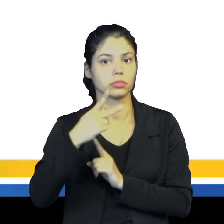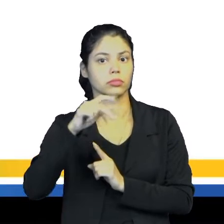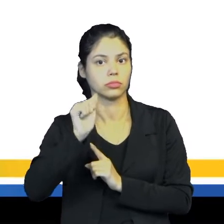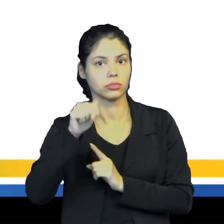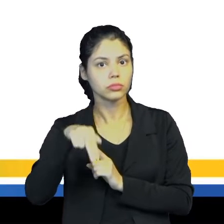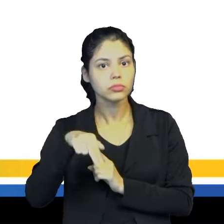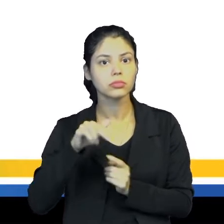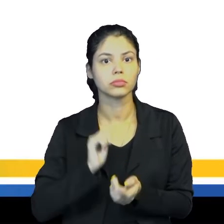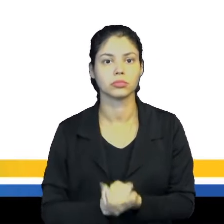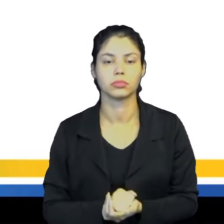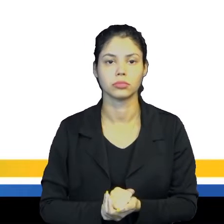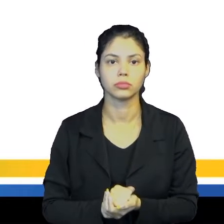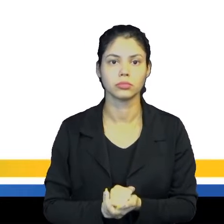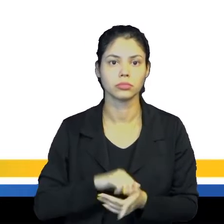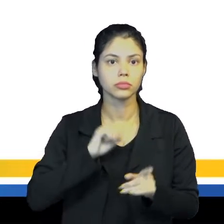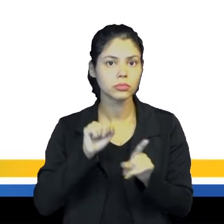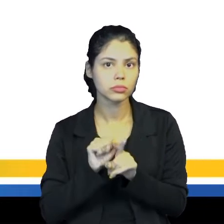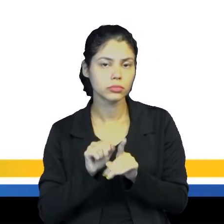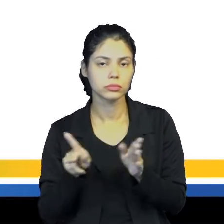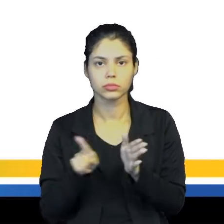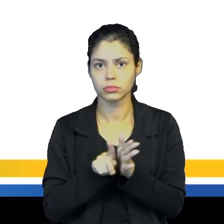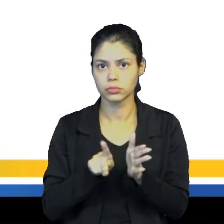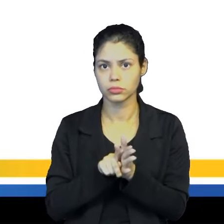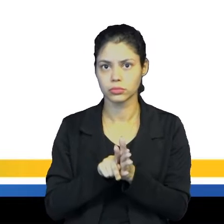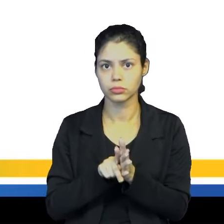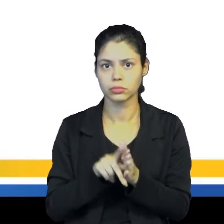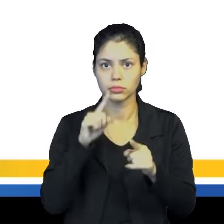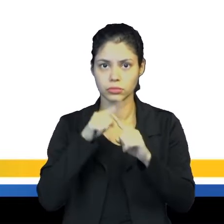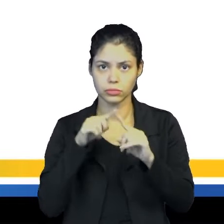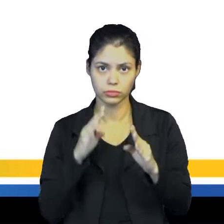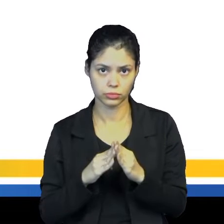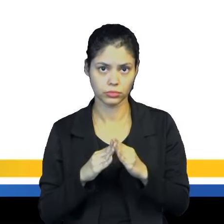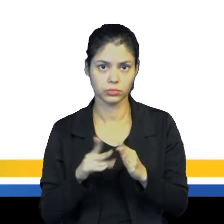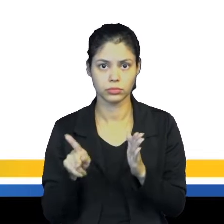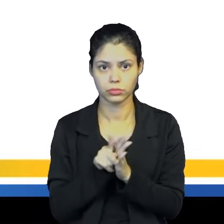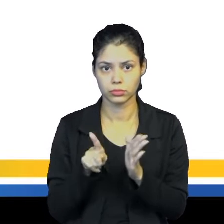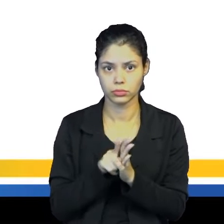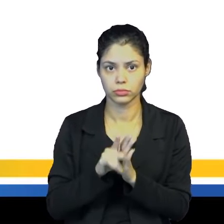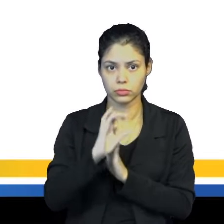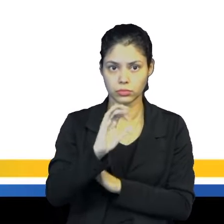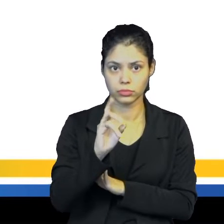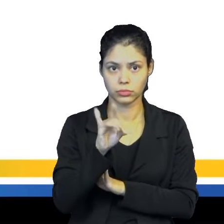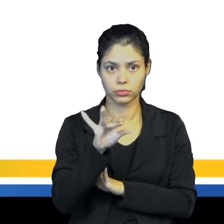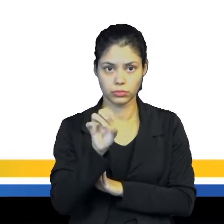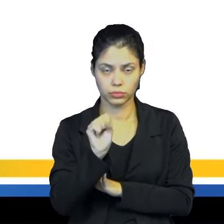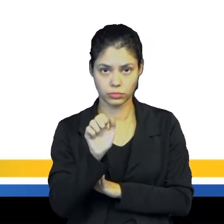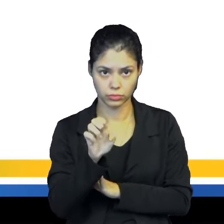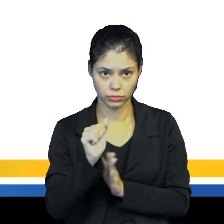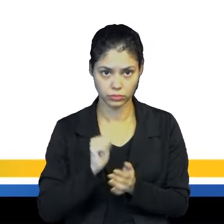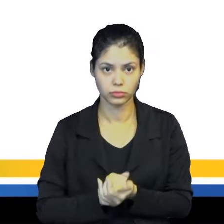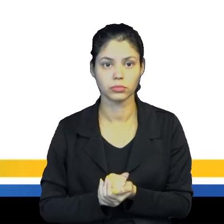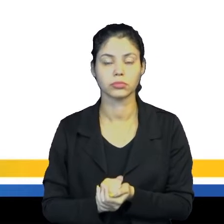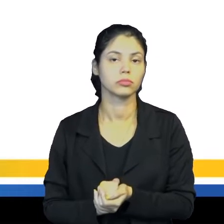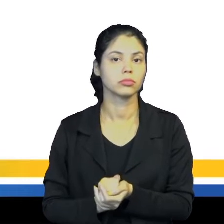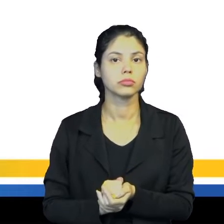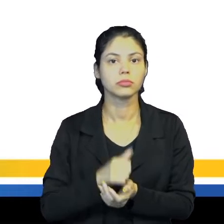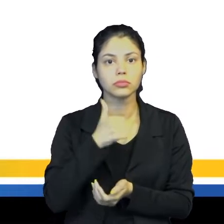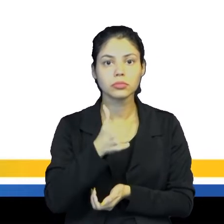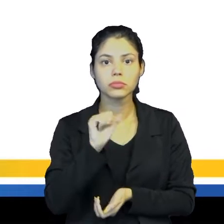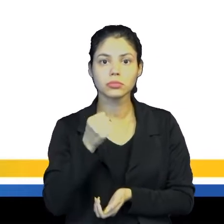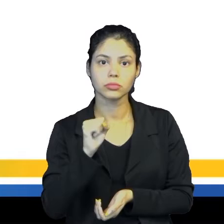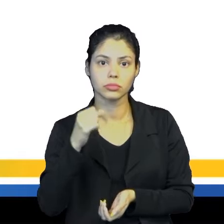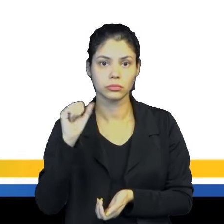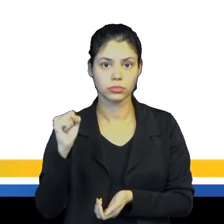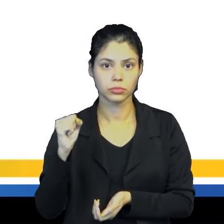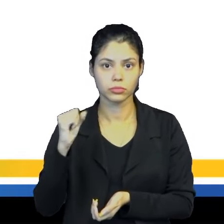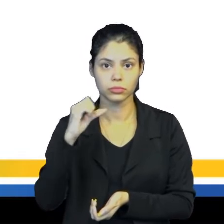hispano-americanas, os principais cargos do governo, no exército e na igreja eram reservados aos chapetones. No México, em 1808, por